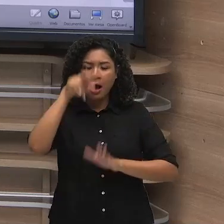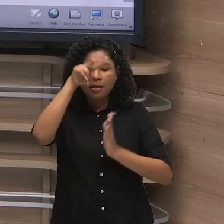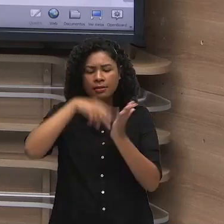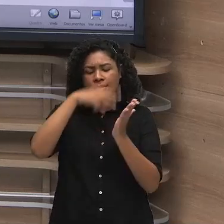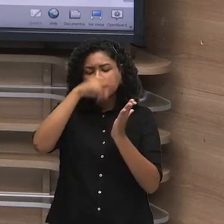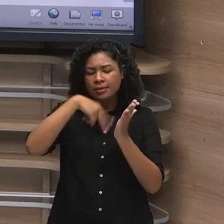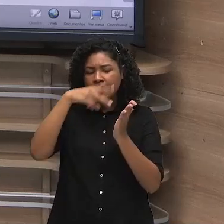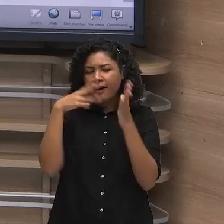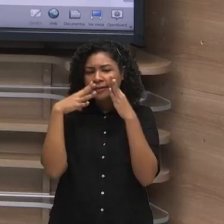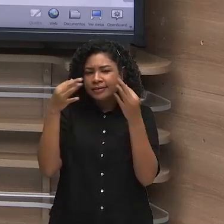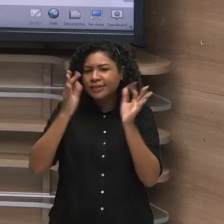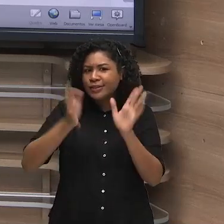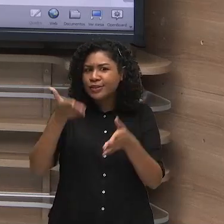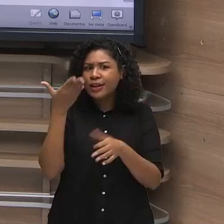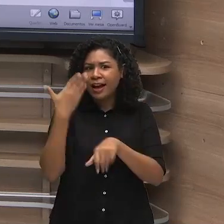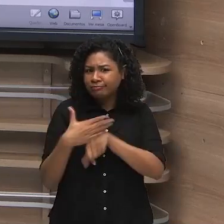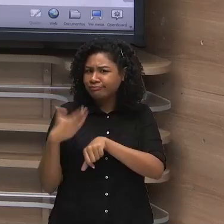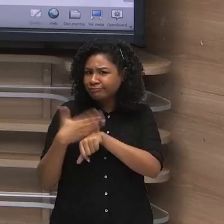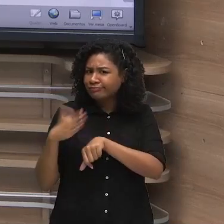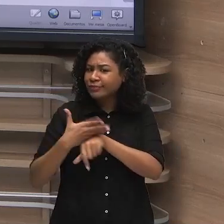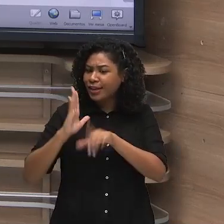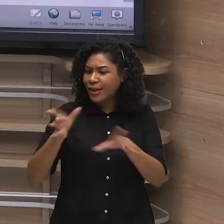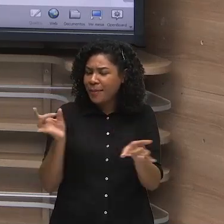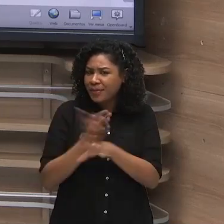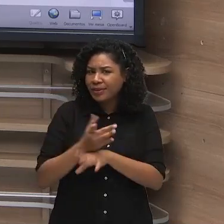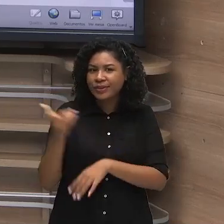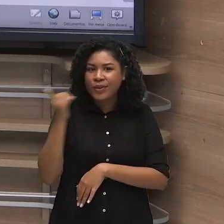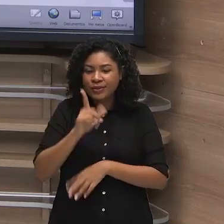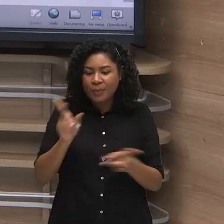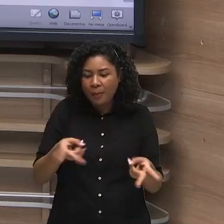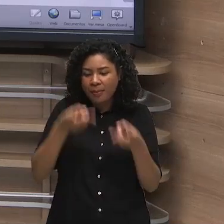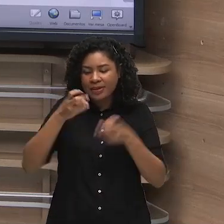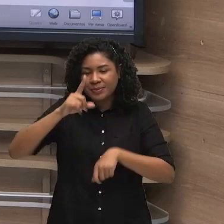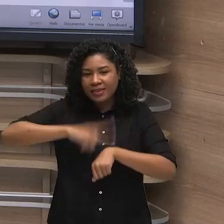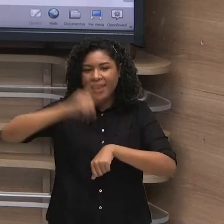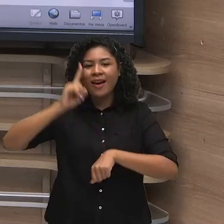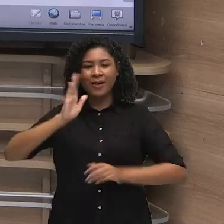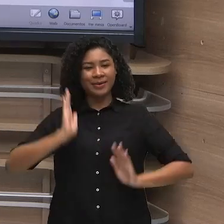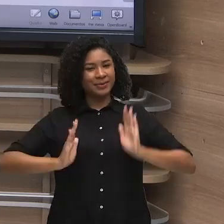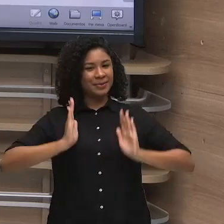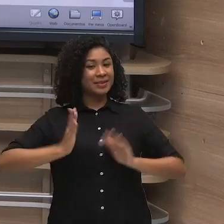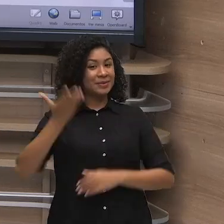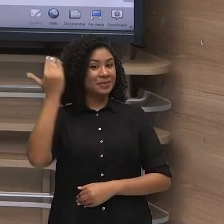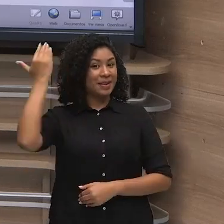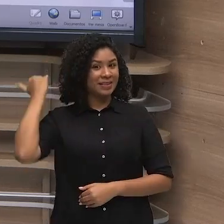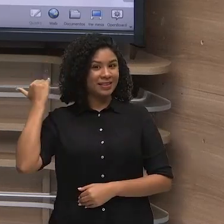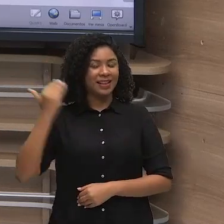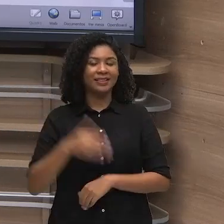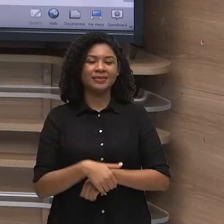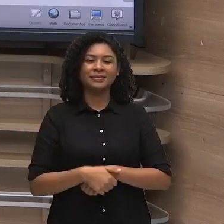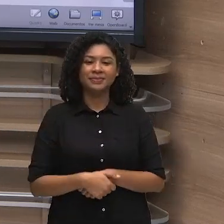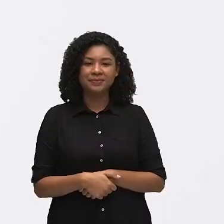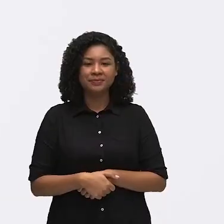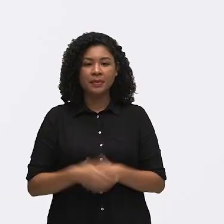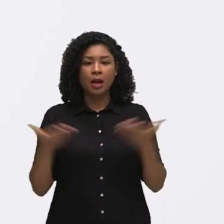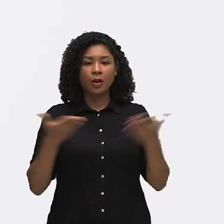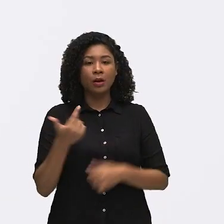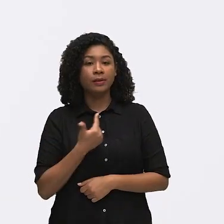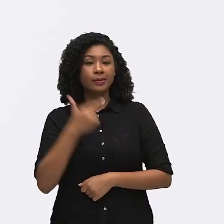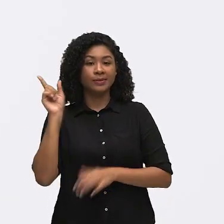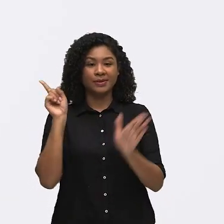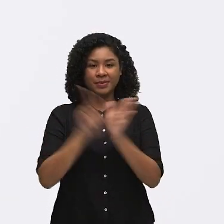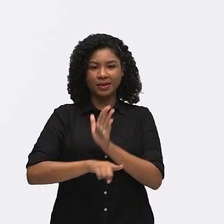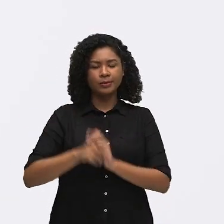bem apurada e conseguiu perceber, de fato, sim, esse tempo passado predominando. Beleza, gente? Então vamos para a próxima questão? Vamos